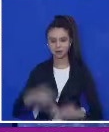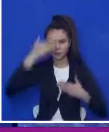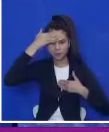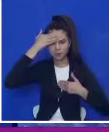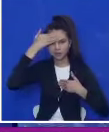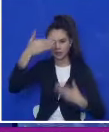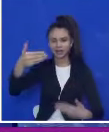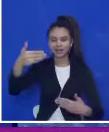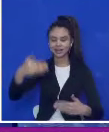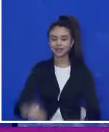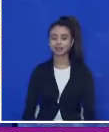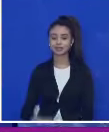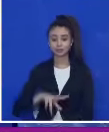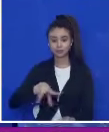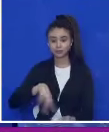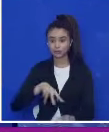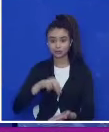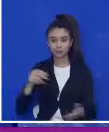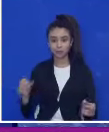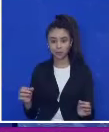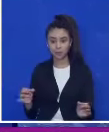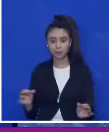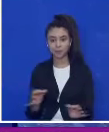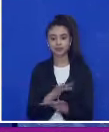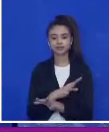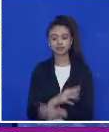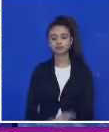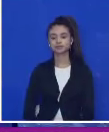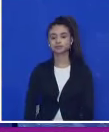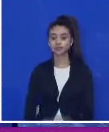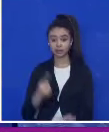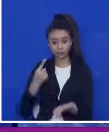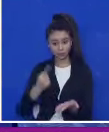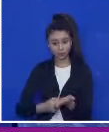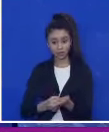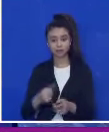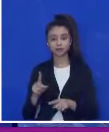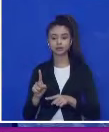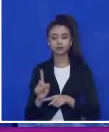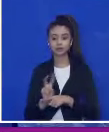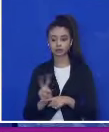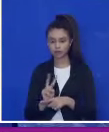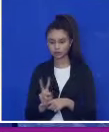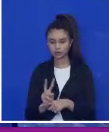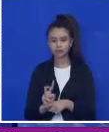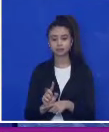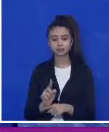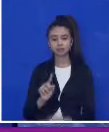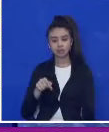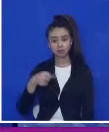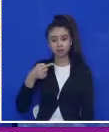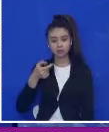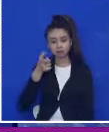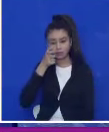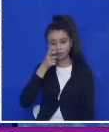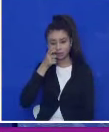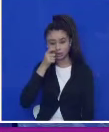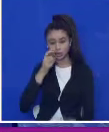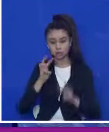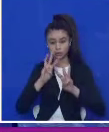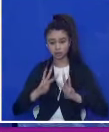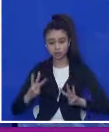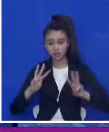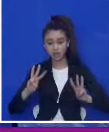Muito obrigada. Sorteio realizado e validado pelos nossos auditores. Daqui a pouco você pode conferir todos os detalhes deste sorteio no